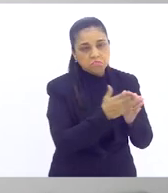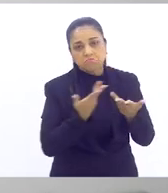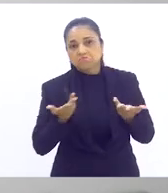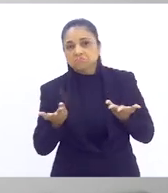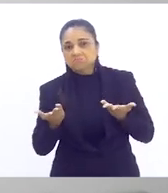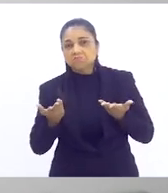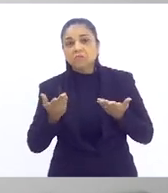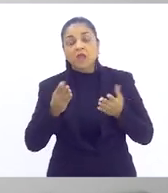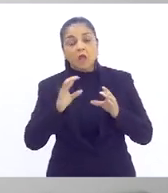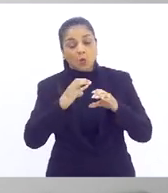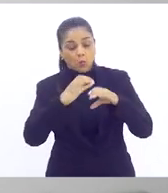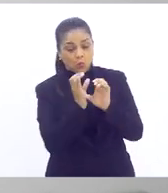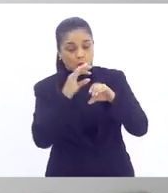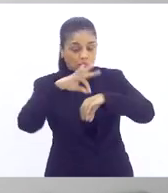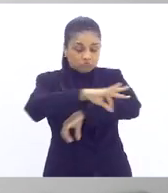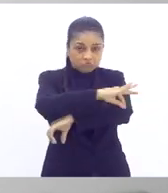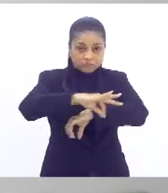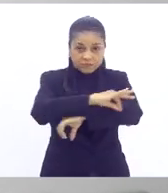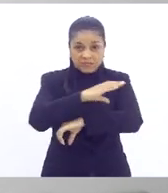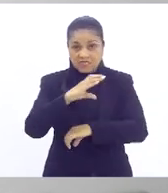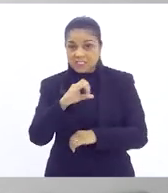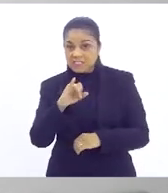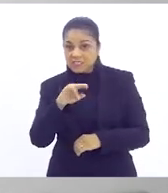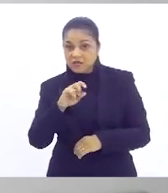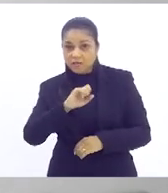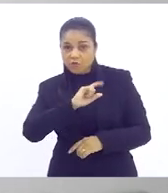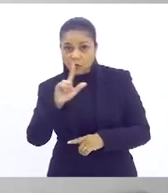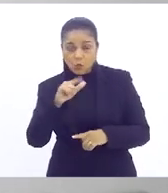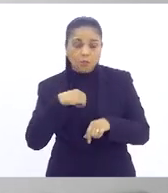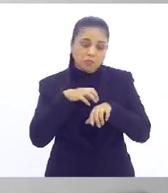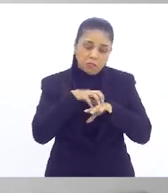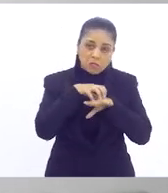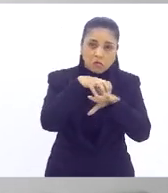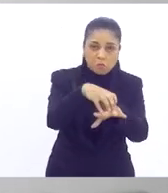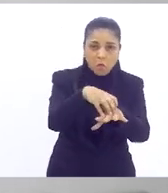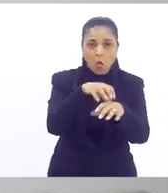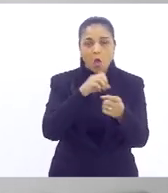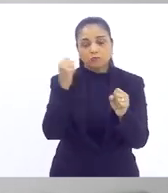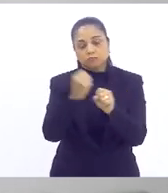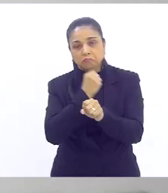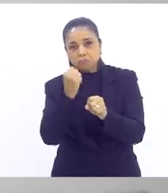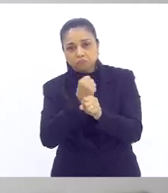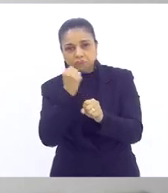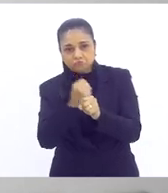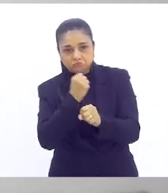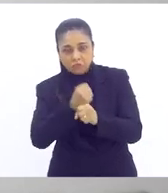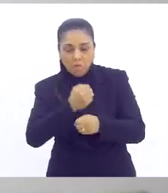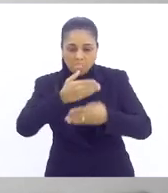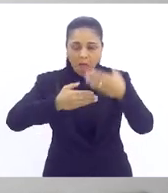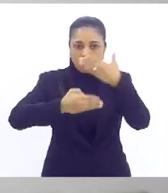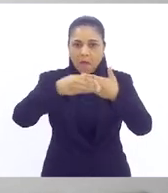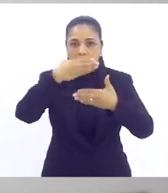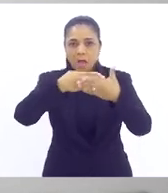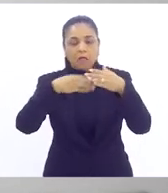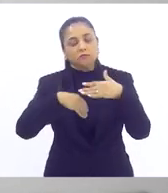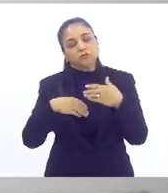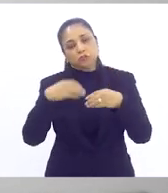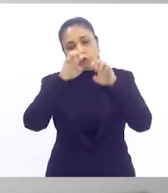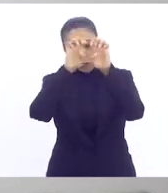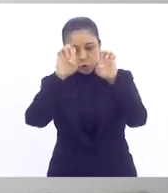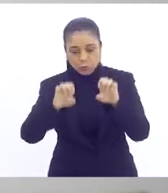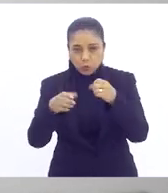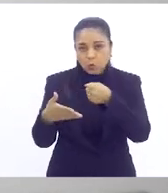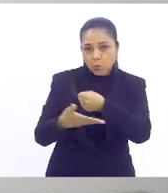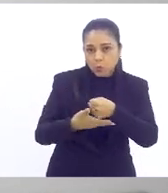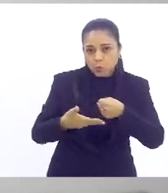o engenheiro civil pode ser de transporte pode ser de construção civil quem pode ser de estrutura pode ser